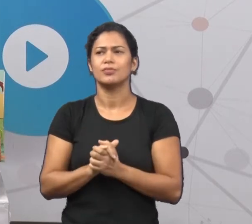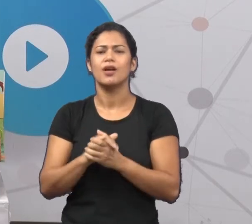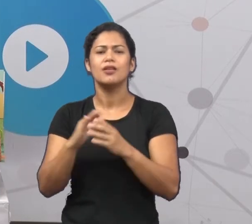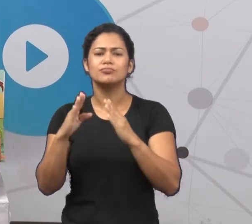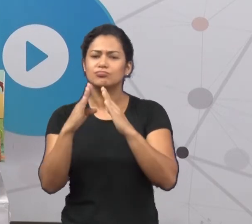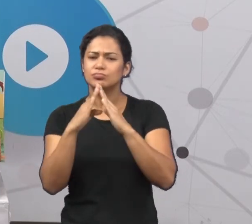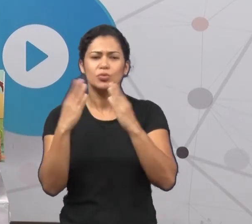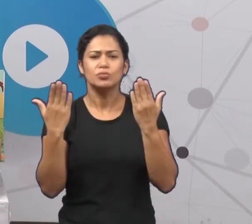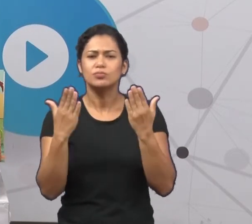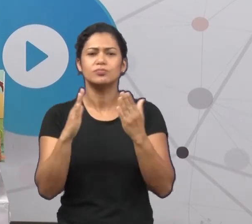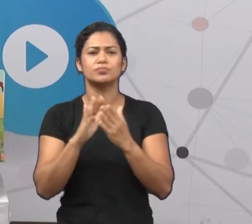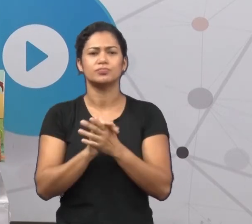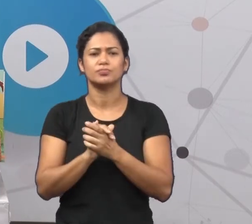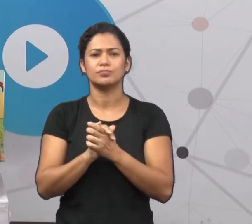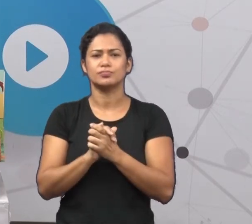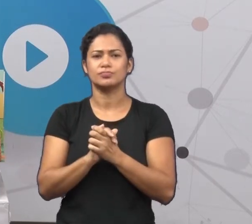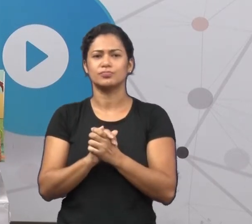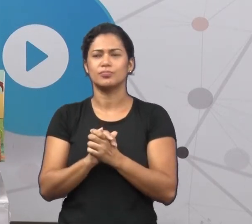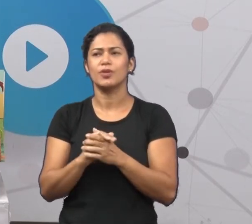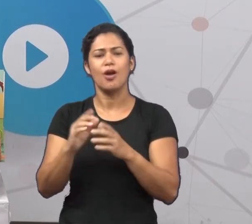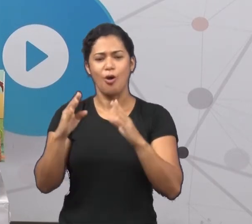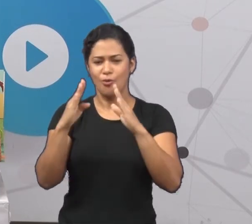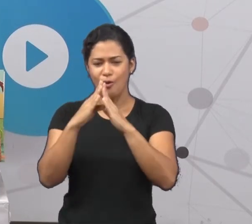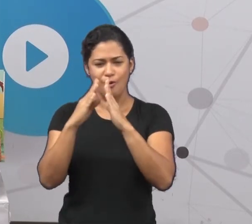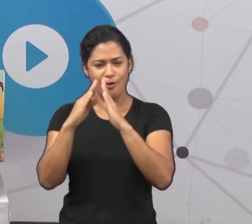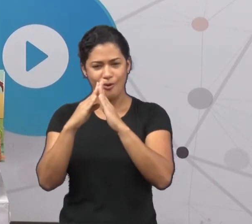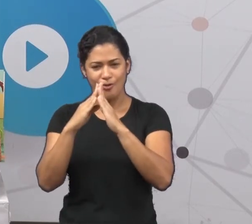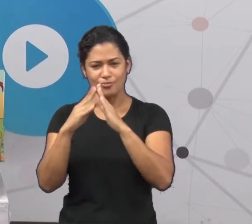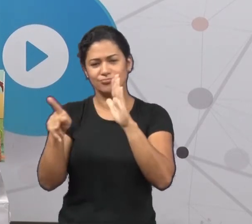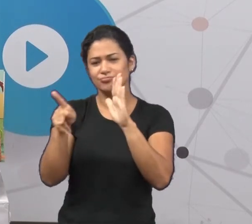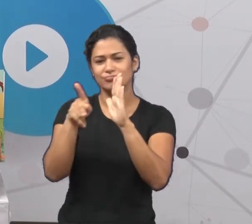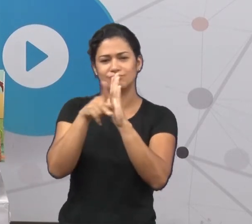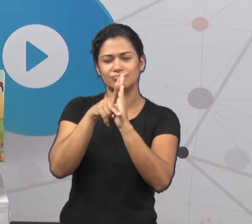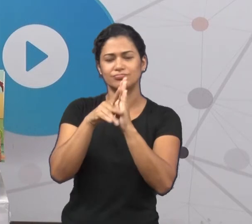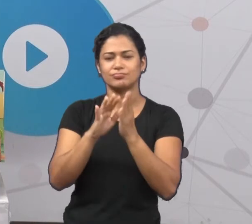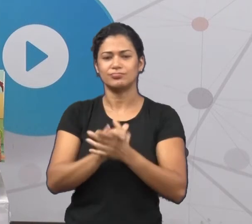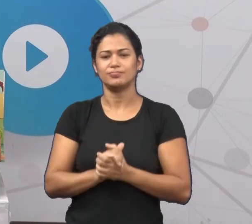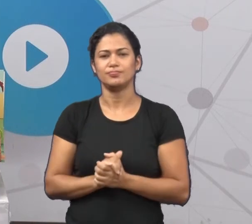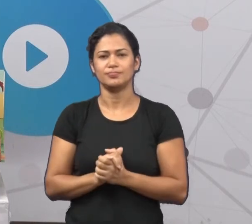Casas residenciais. Pode ter condomínios residenciais.